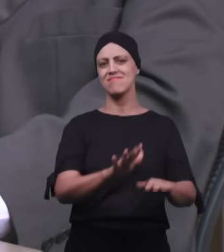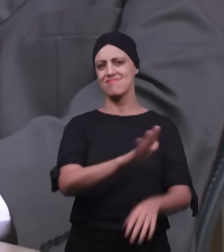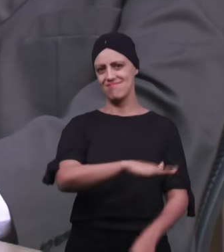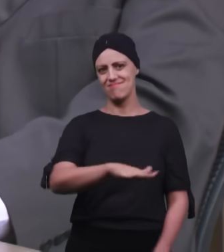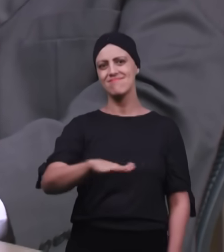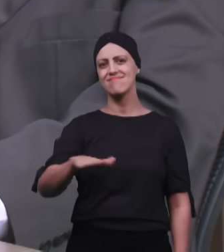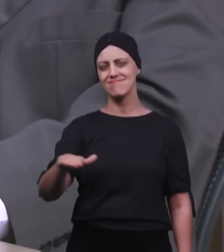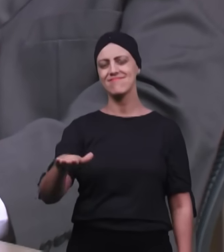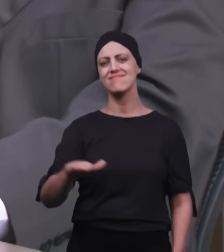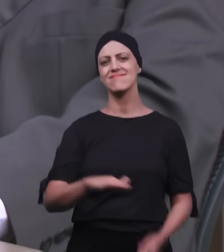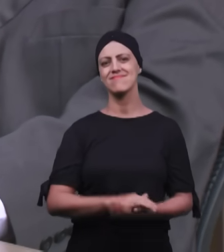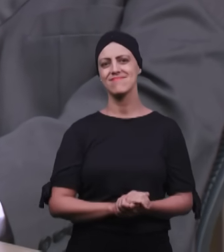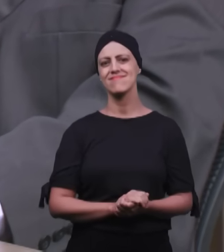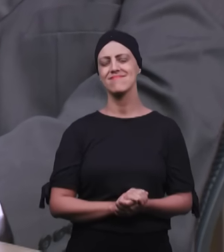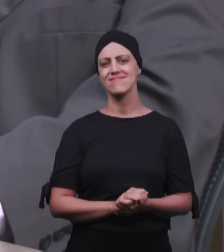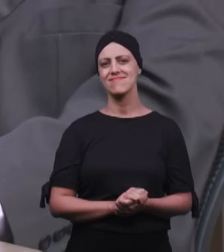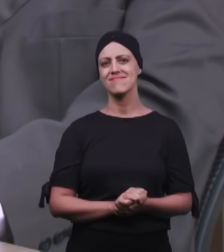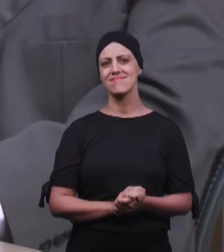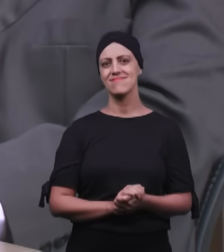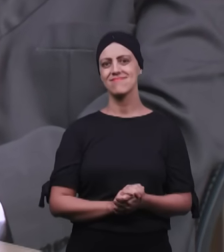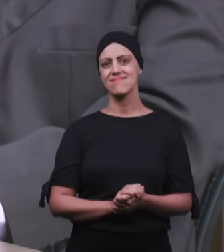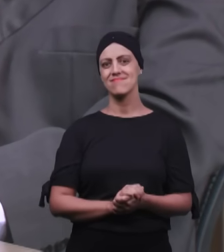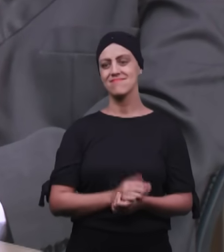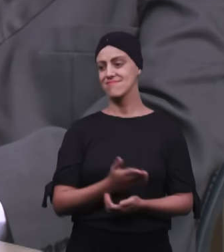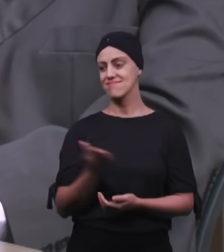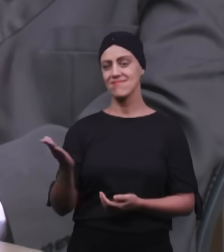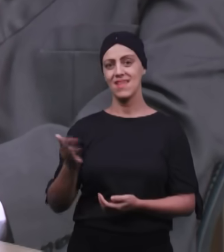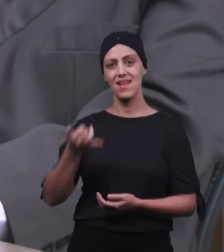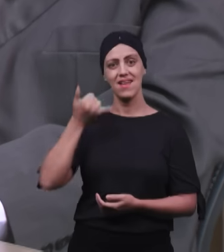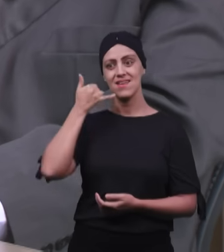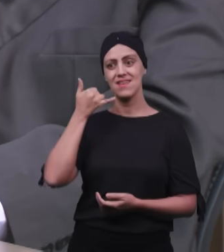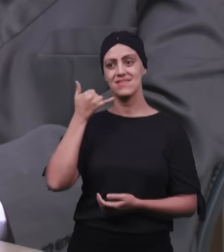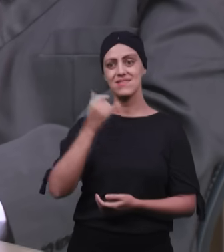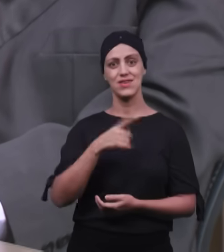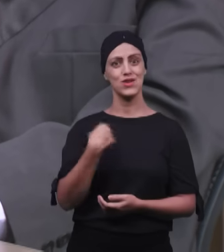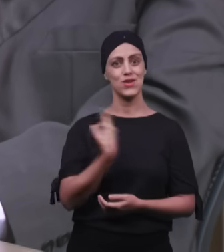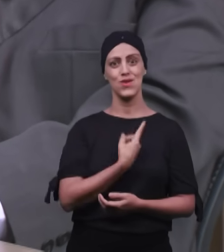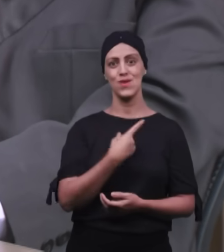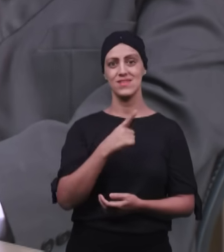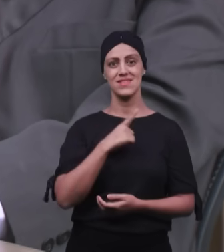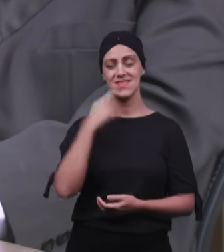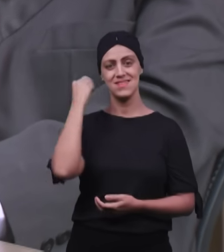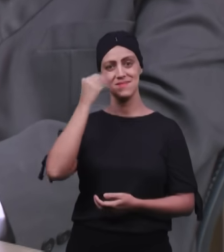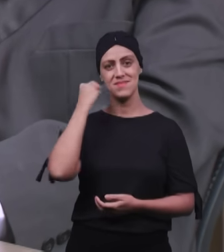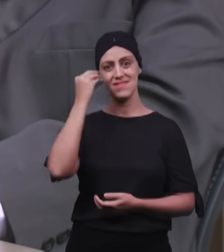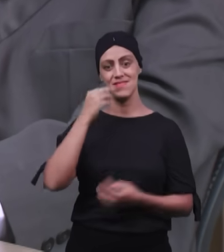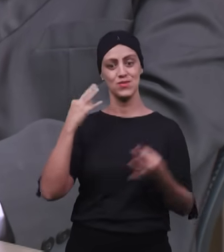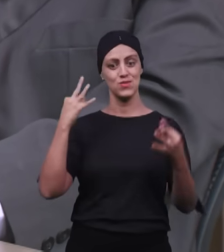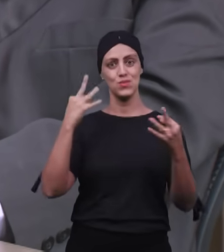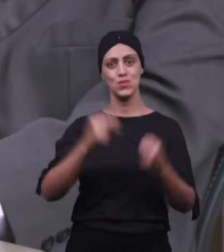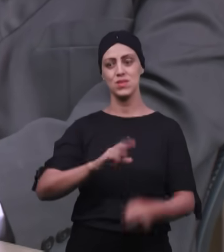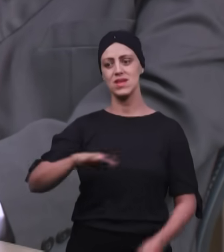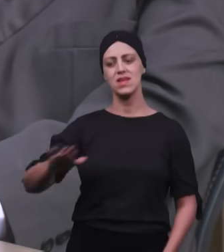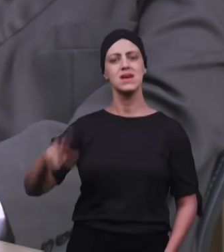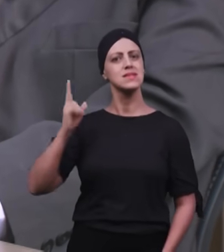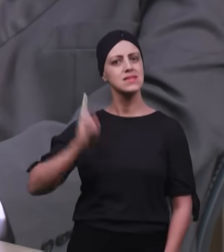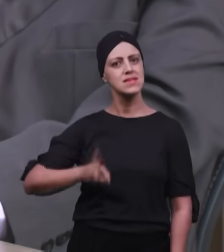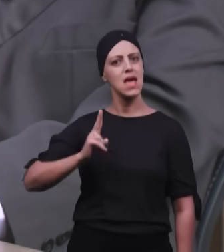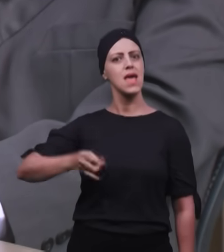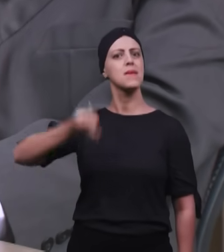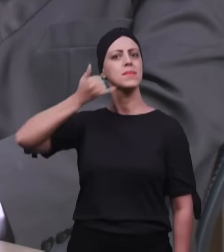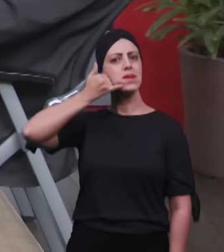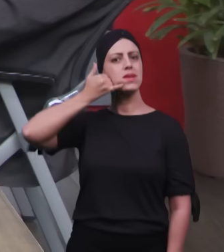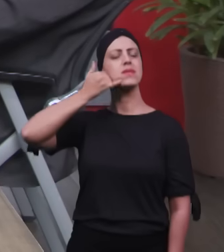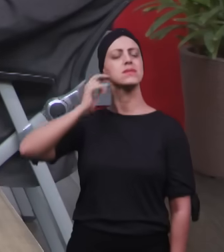através da vida das crianças e essas ligações que todos nós temos experiências de ligação de crianças